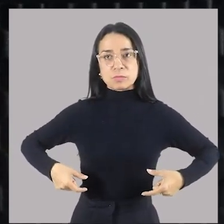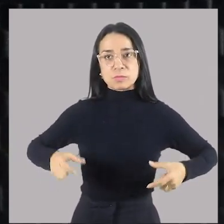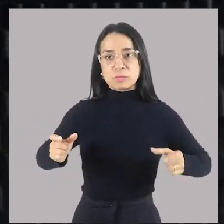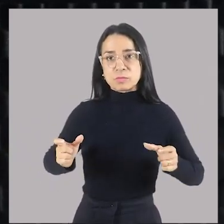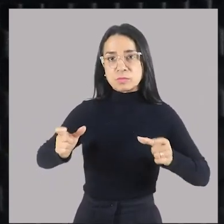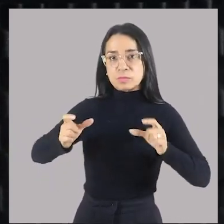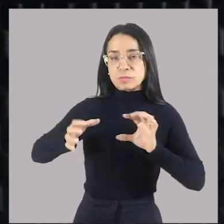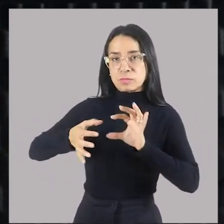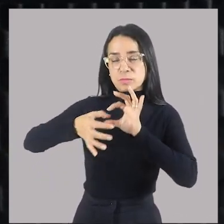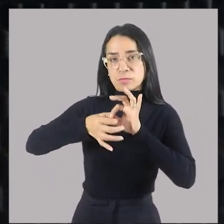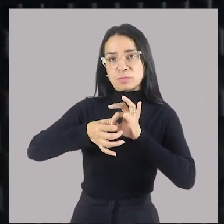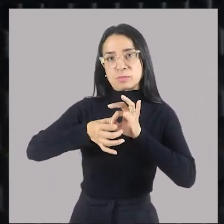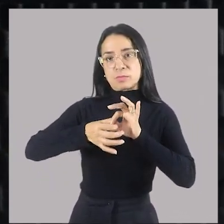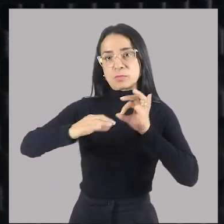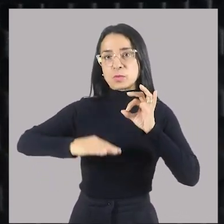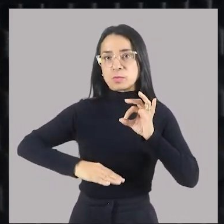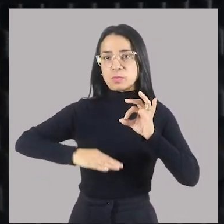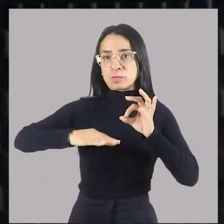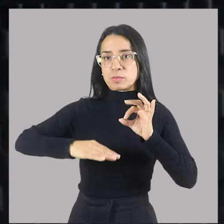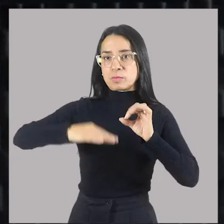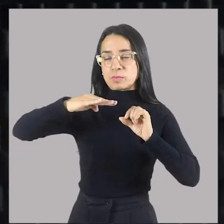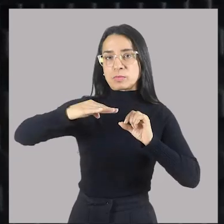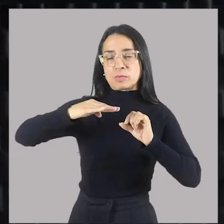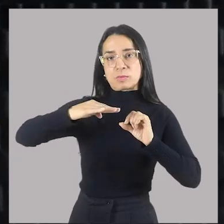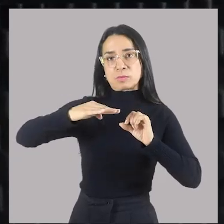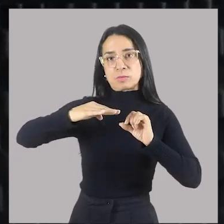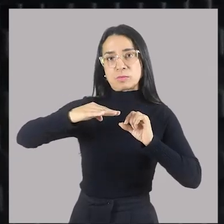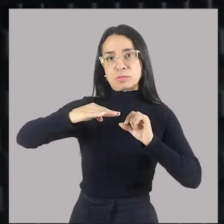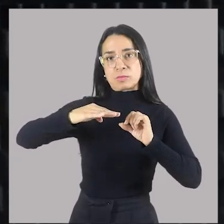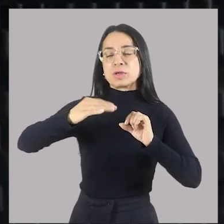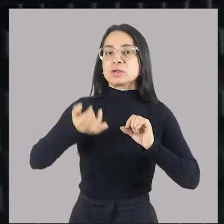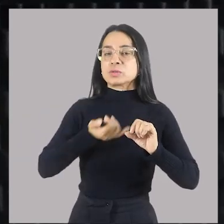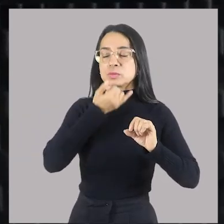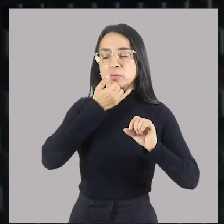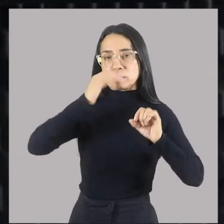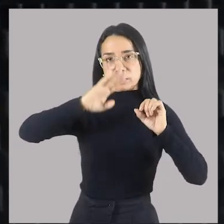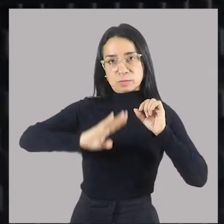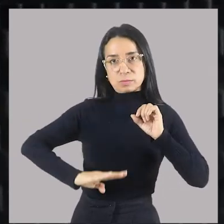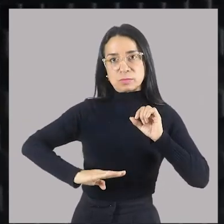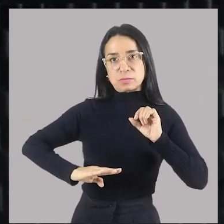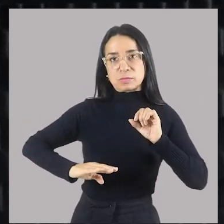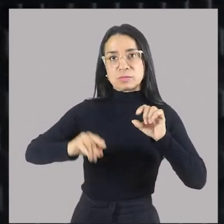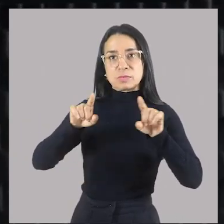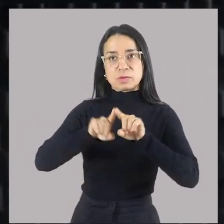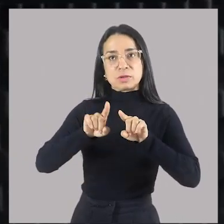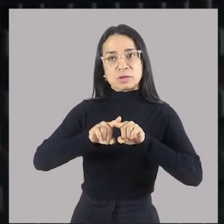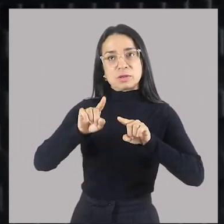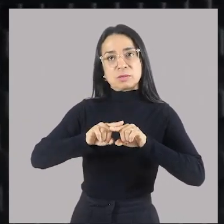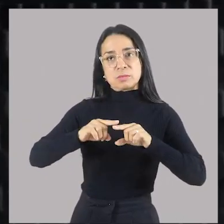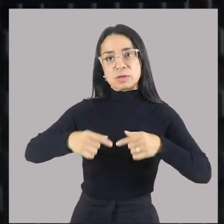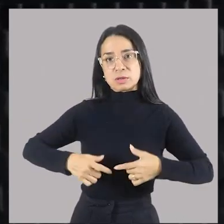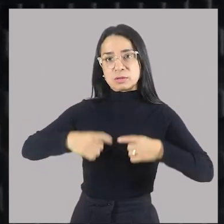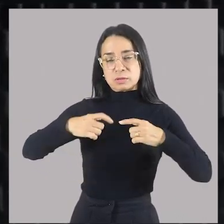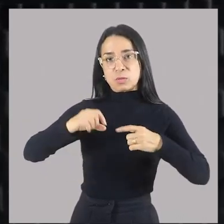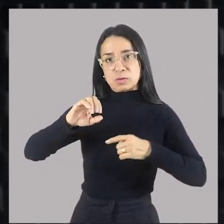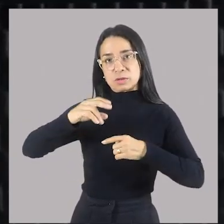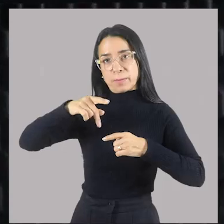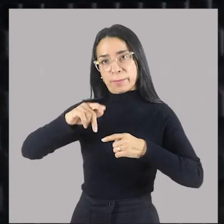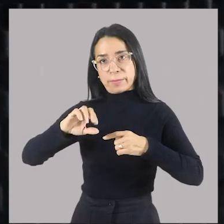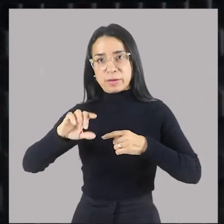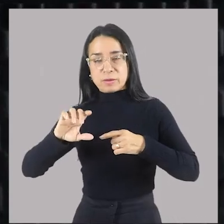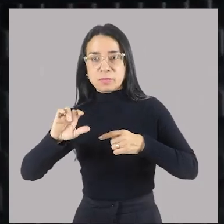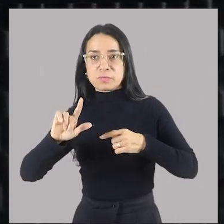junção dos membros inferiores com o tronco e através da cintura pélvica na junção